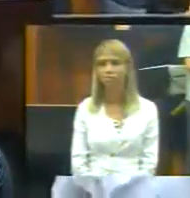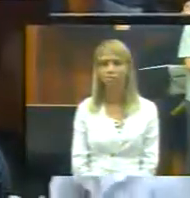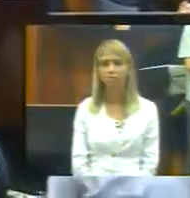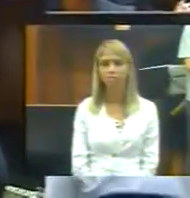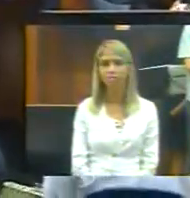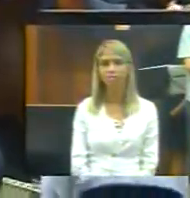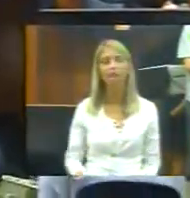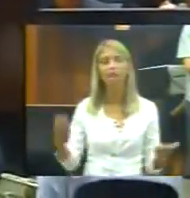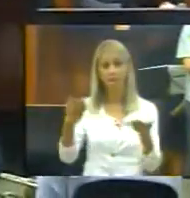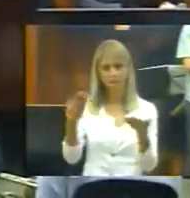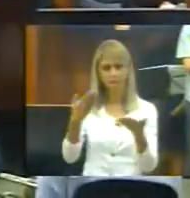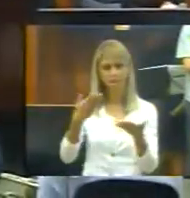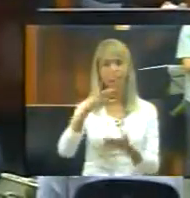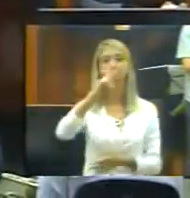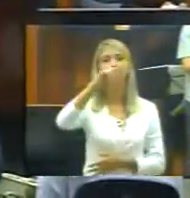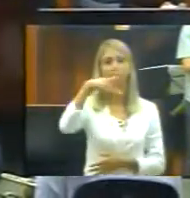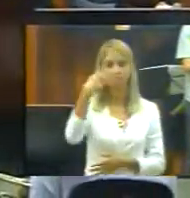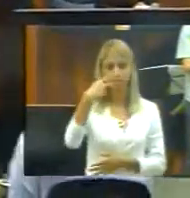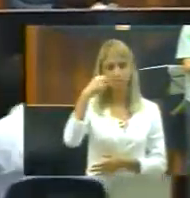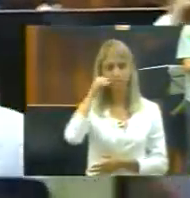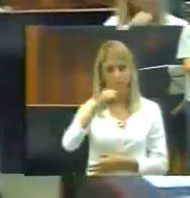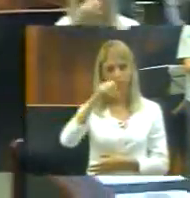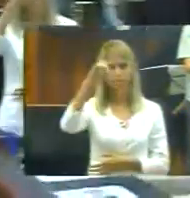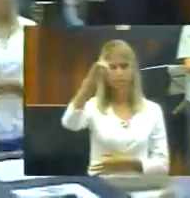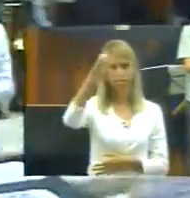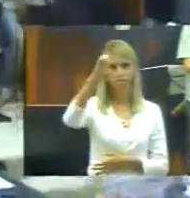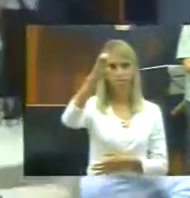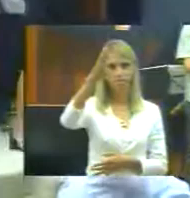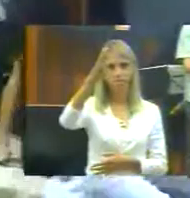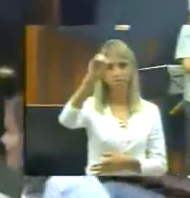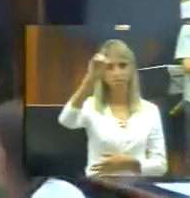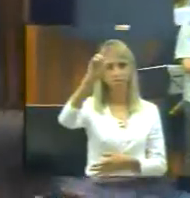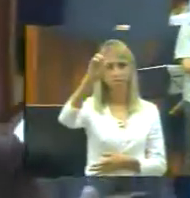Com a palavra, a nobre vereadora Débora.